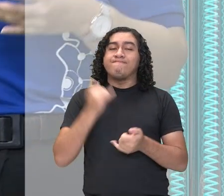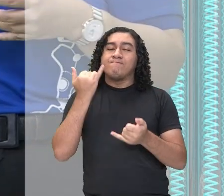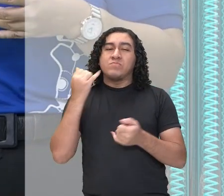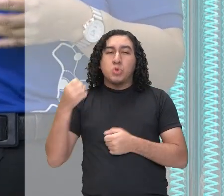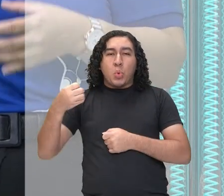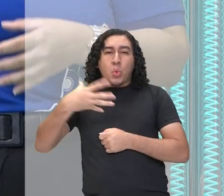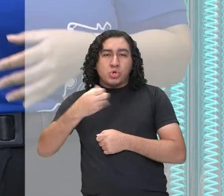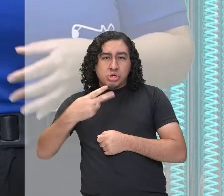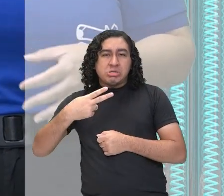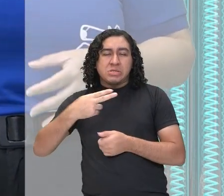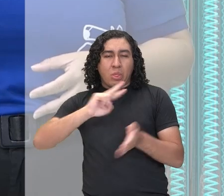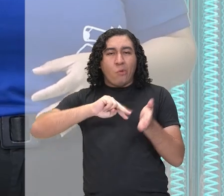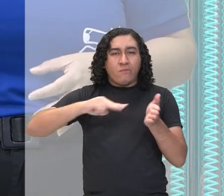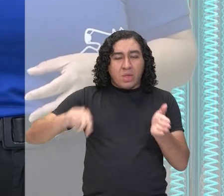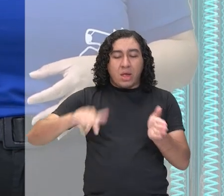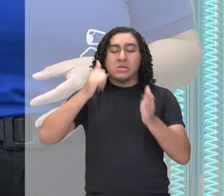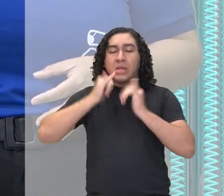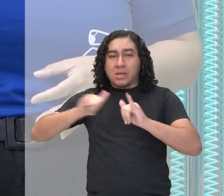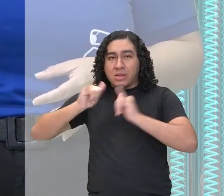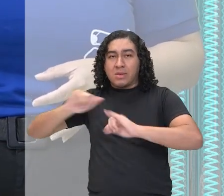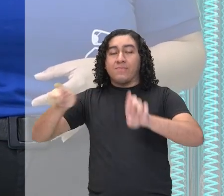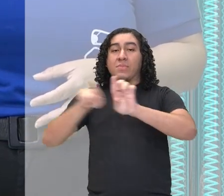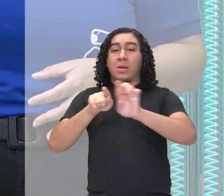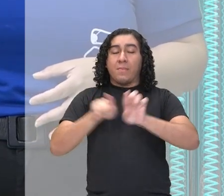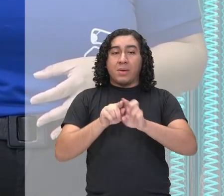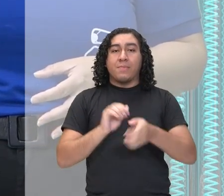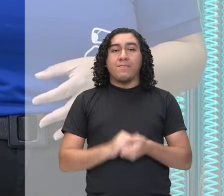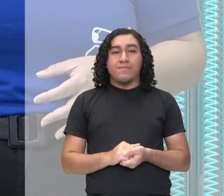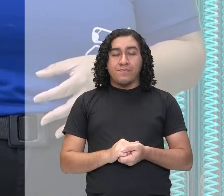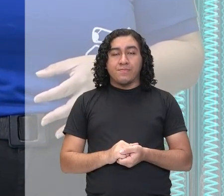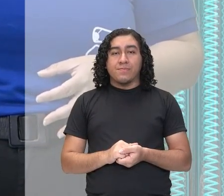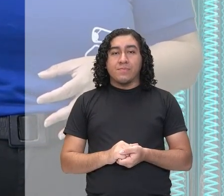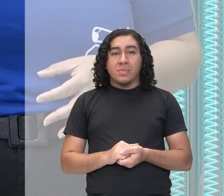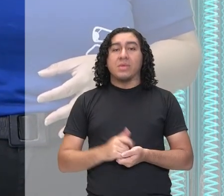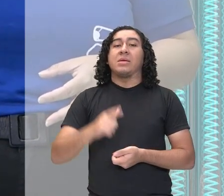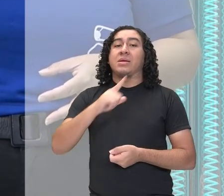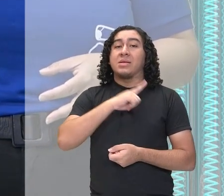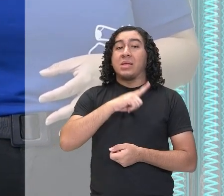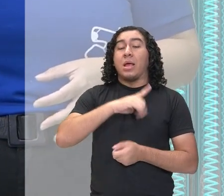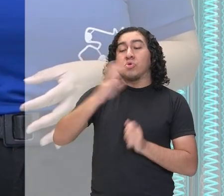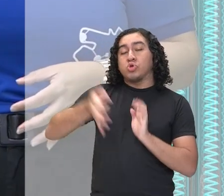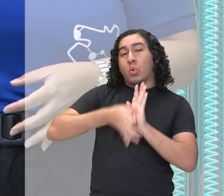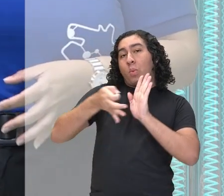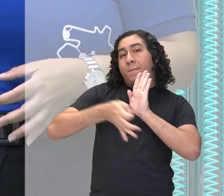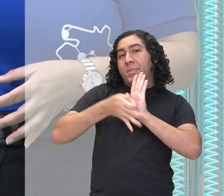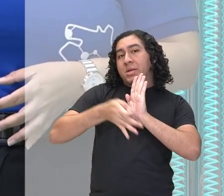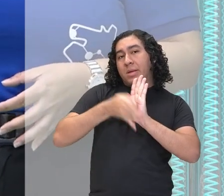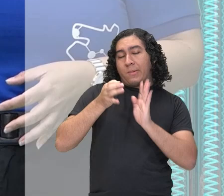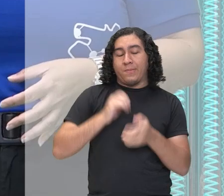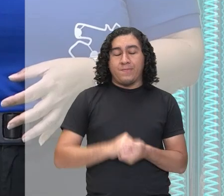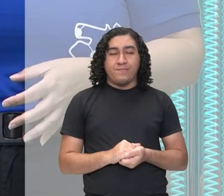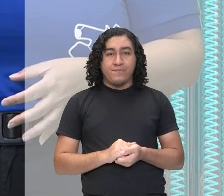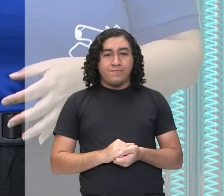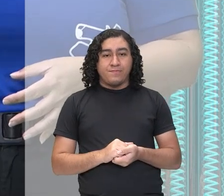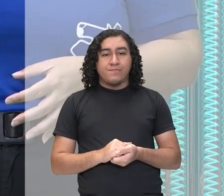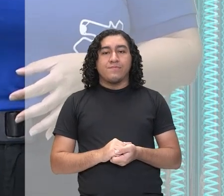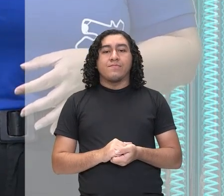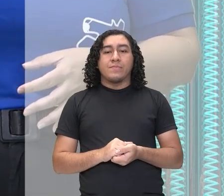para anunciar e tem texto jornalístico para opinar. Então, nós estamos dentro